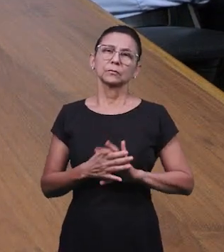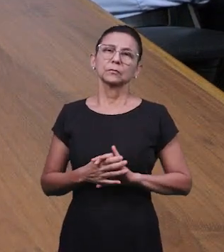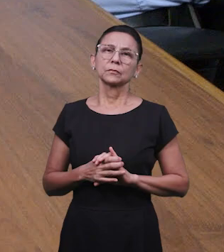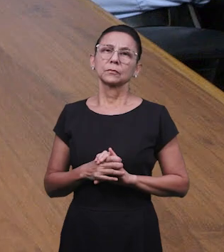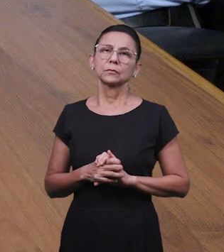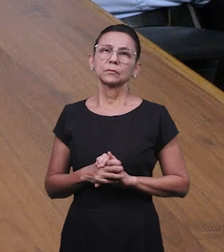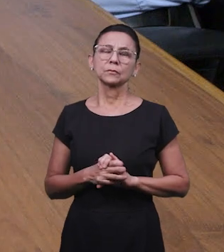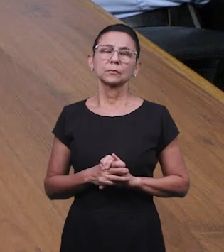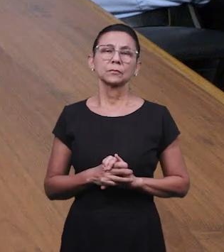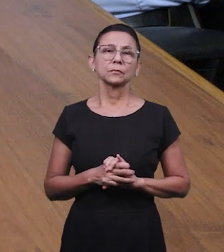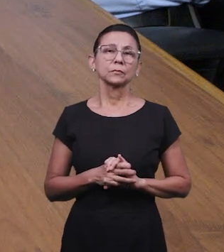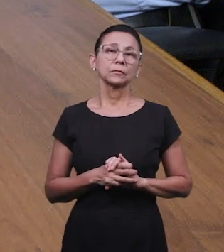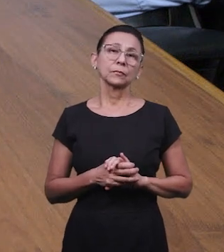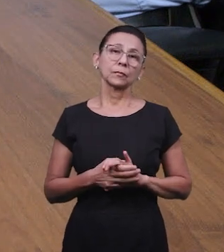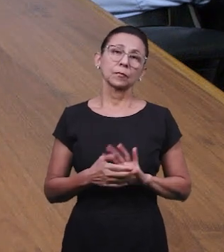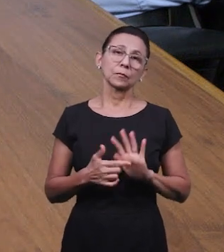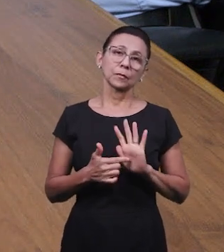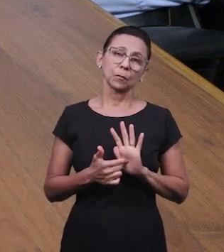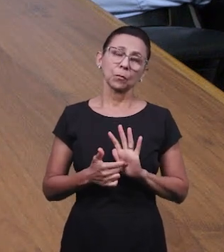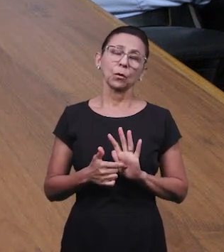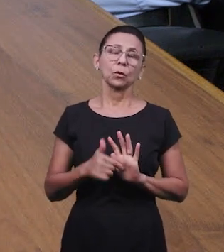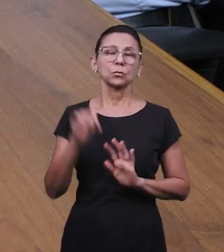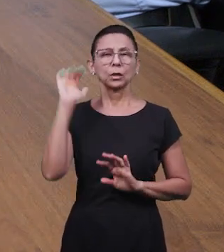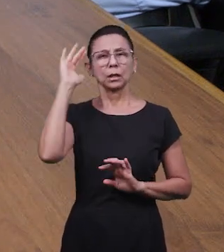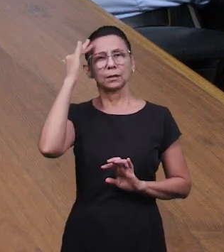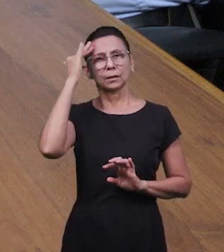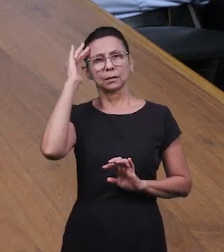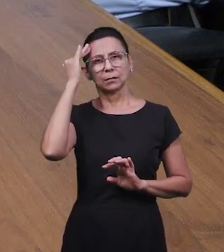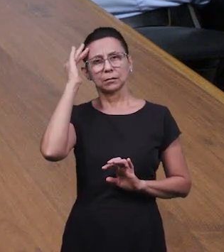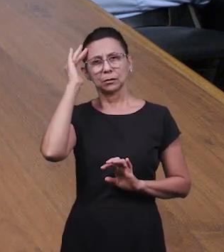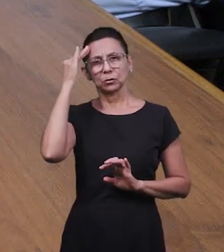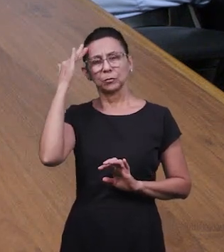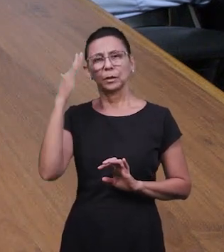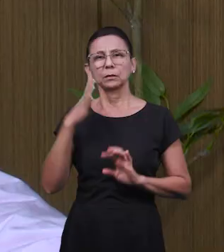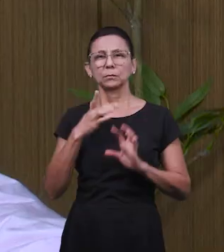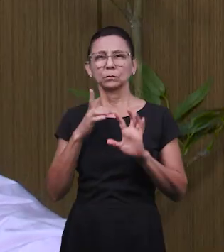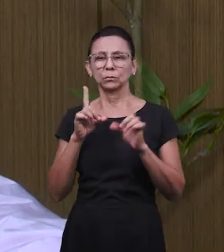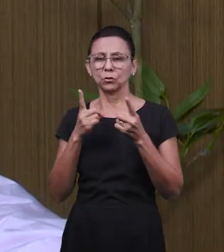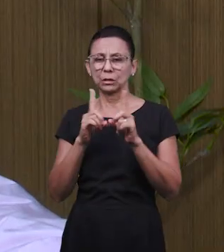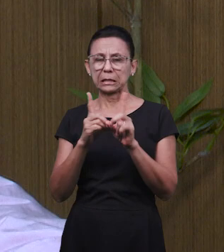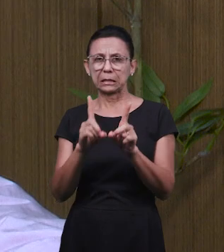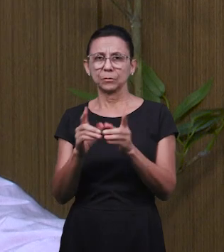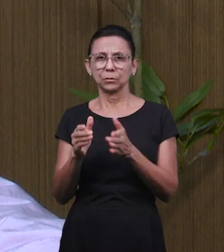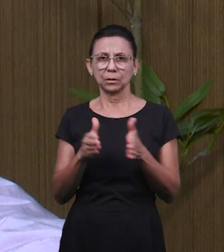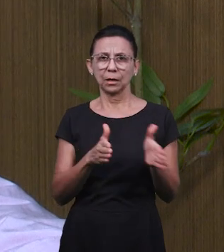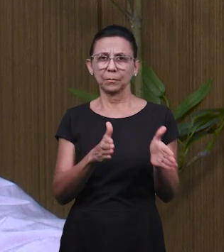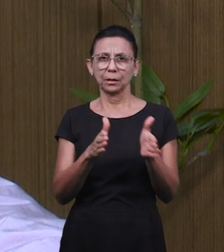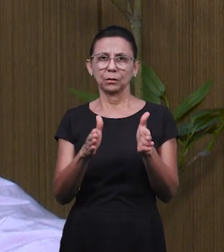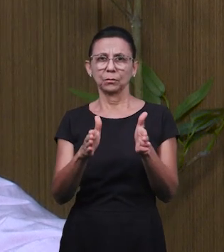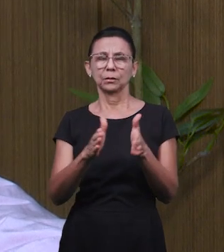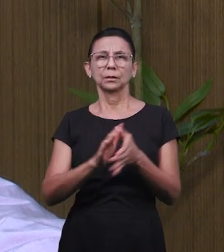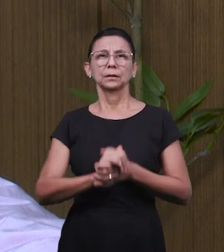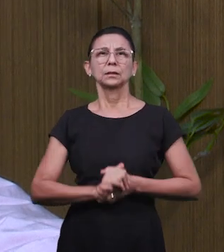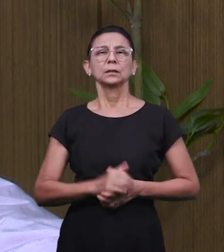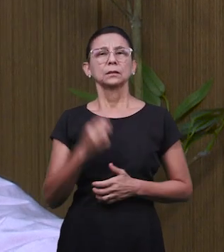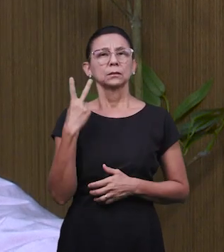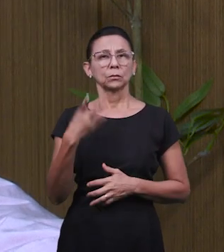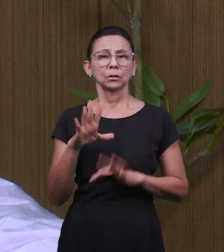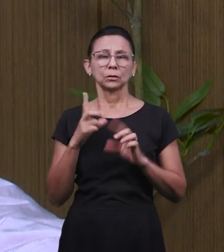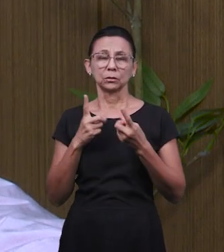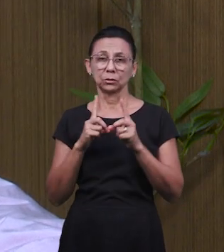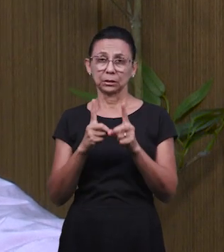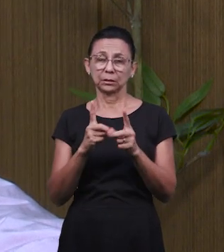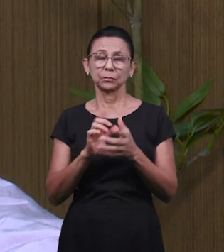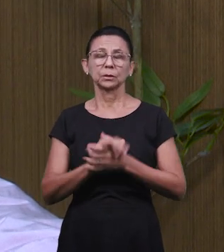muito o entendimento que eles tiveram, Nós chegamos a fazer alguma menção sobre isso, mas o entendimento. Esses dois discípulos,